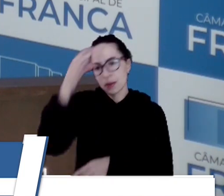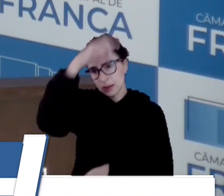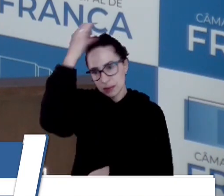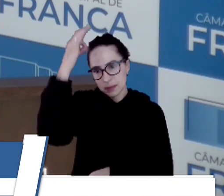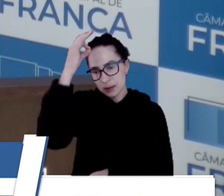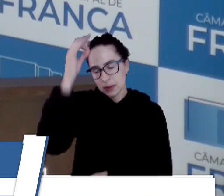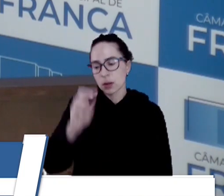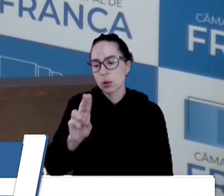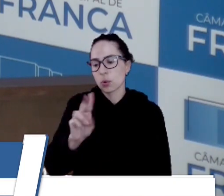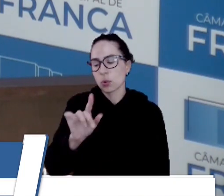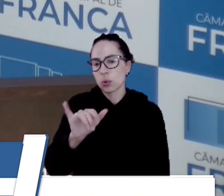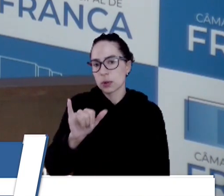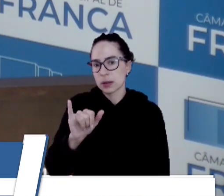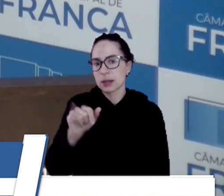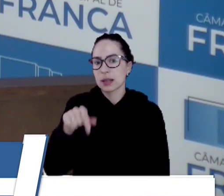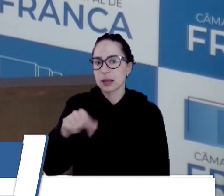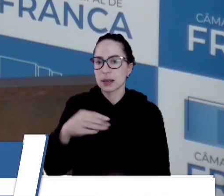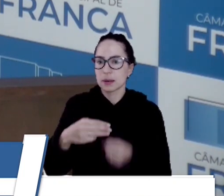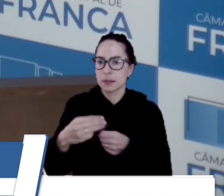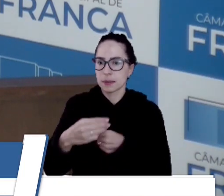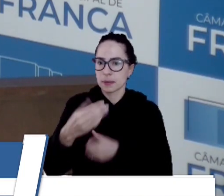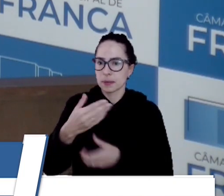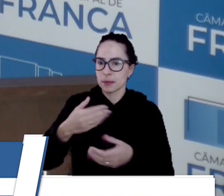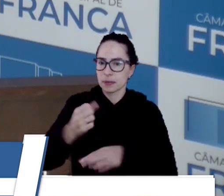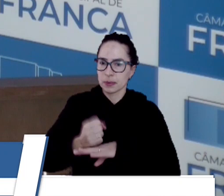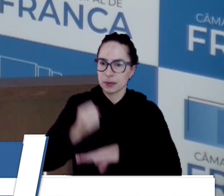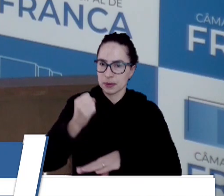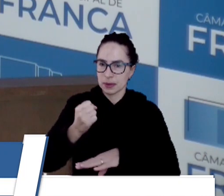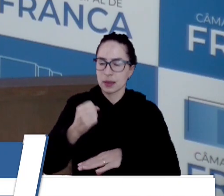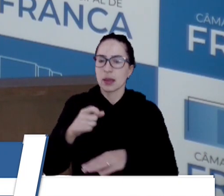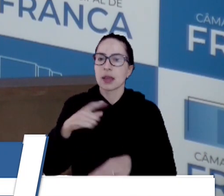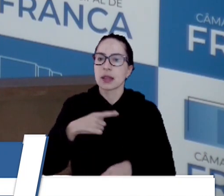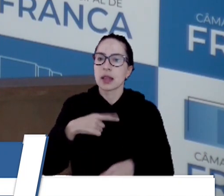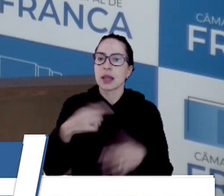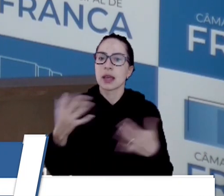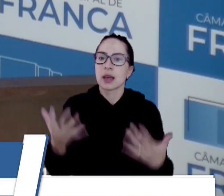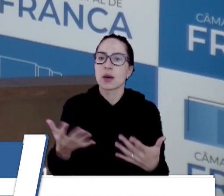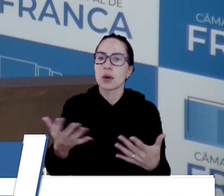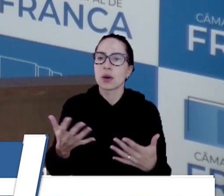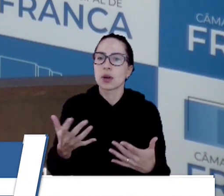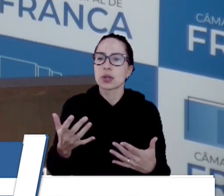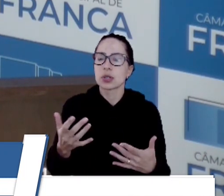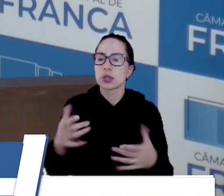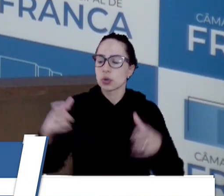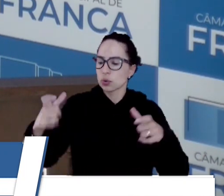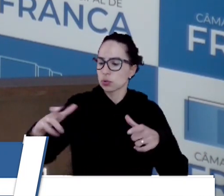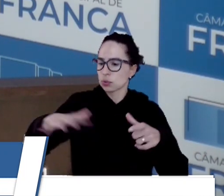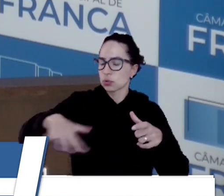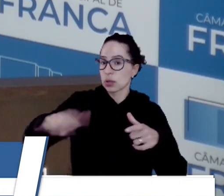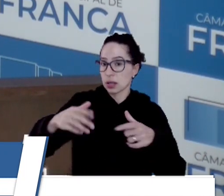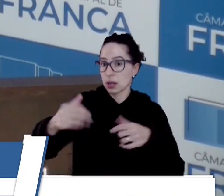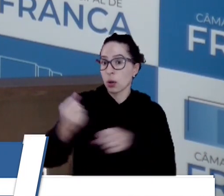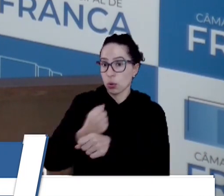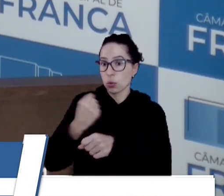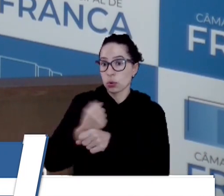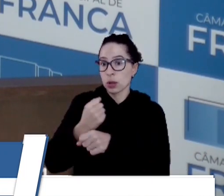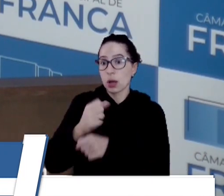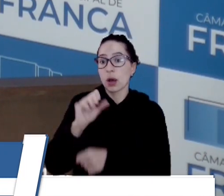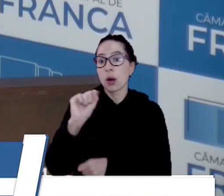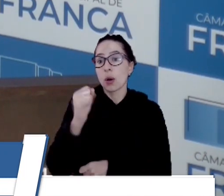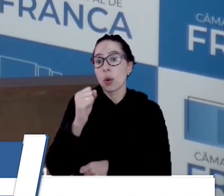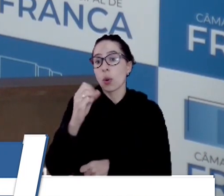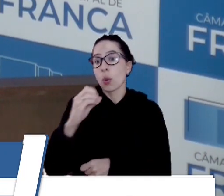USE Intermunicipal de Franca, a qual nós presidimos, possui hoje um salão, está em construção um salão de 800